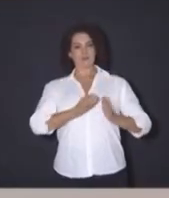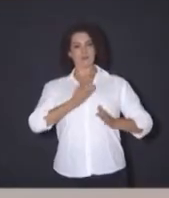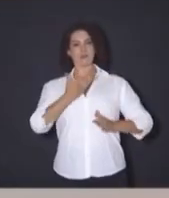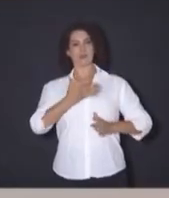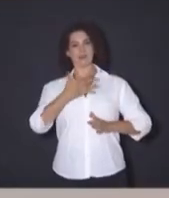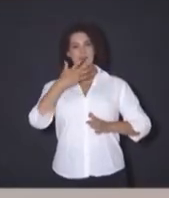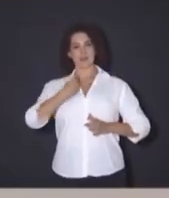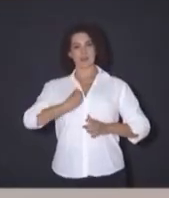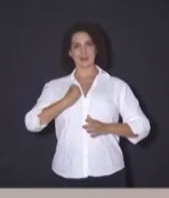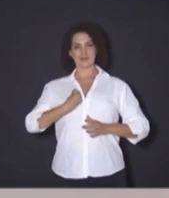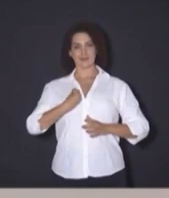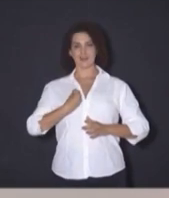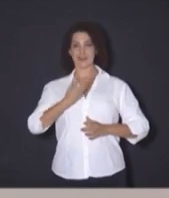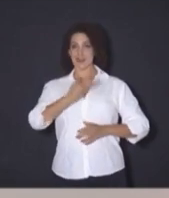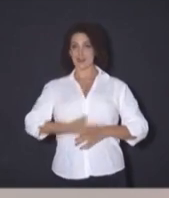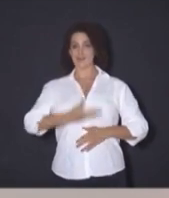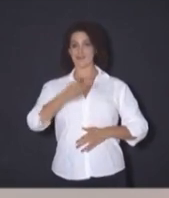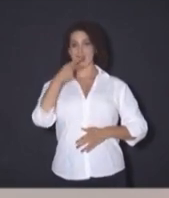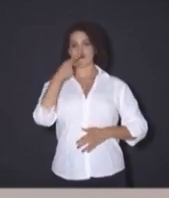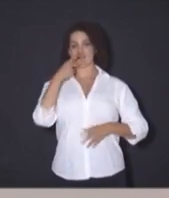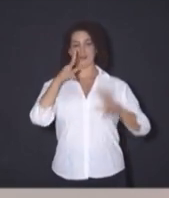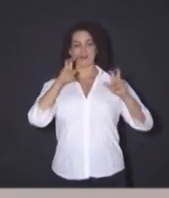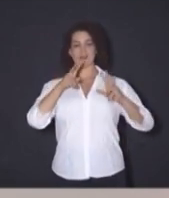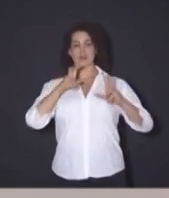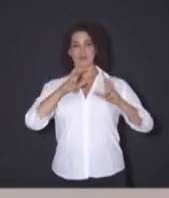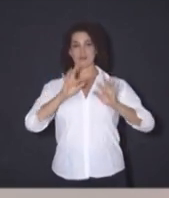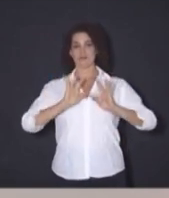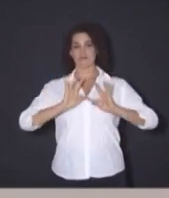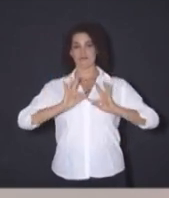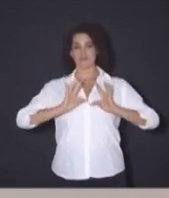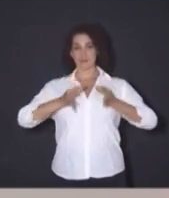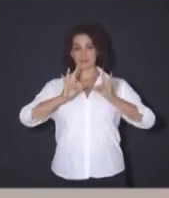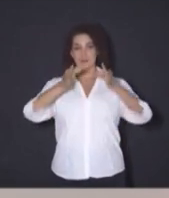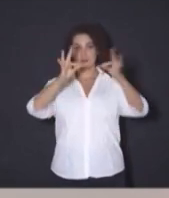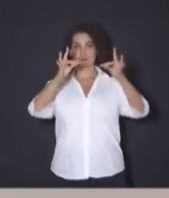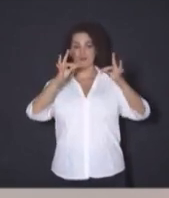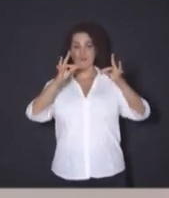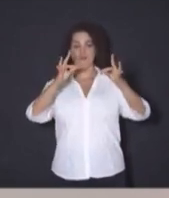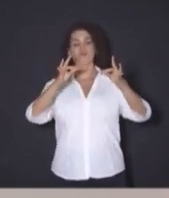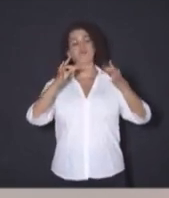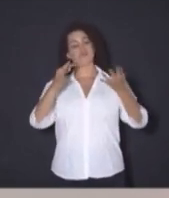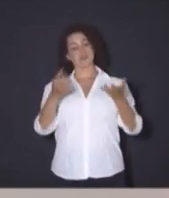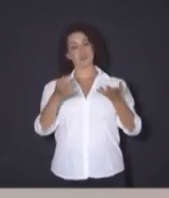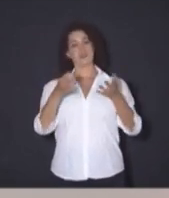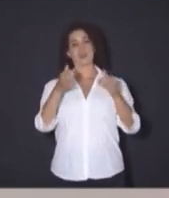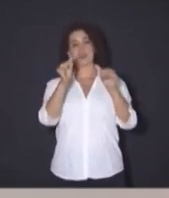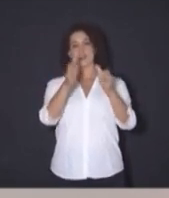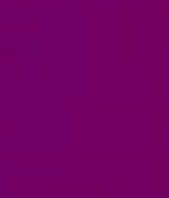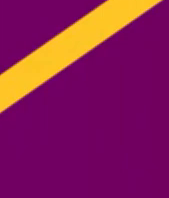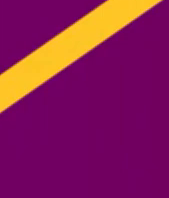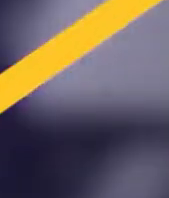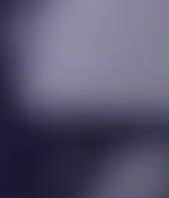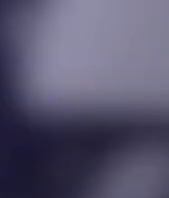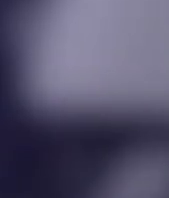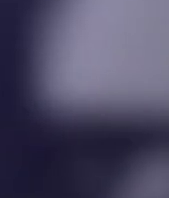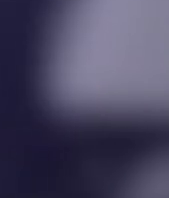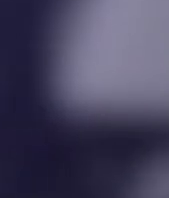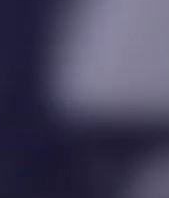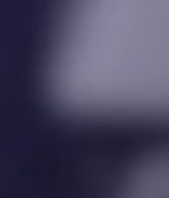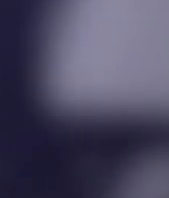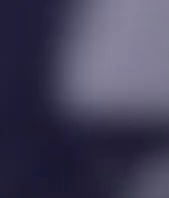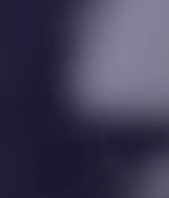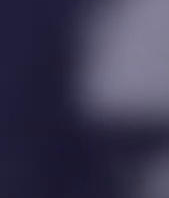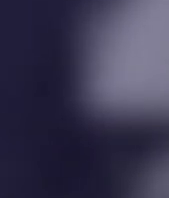falar sobre tecnologias modernas e o candomblé. É o tema da educadora, líder